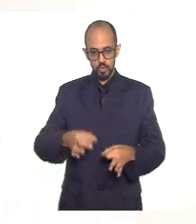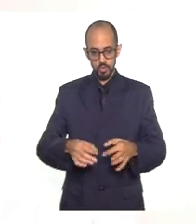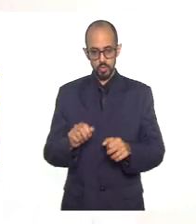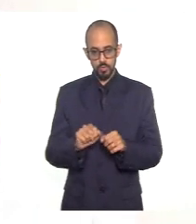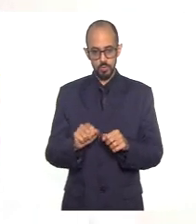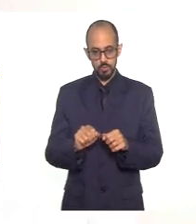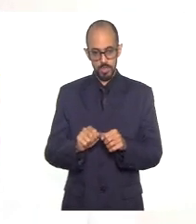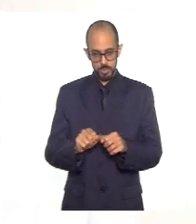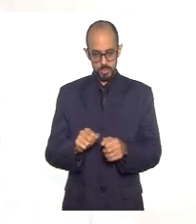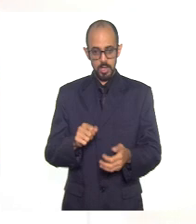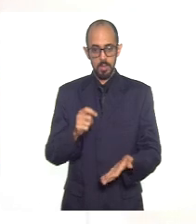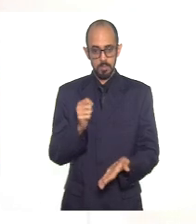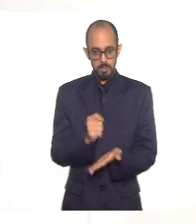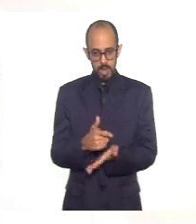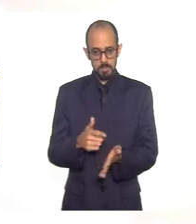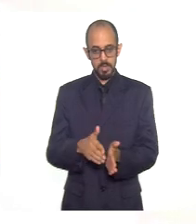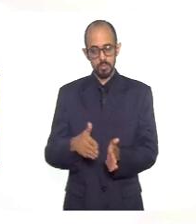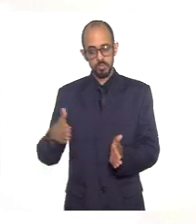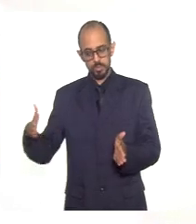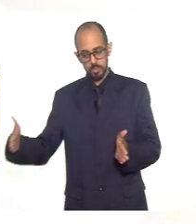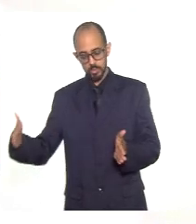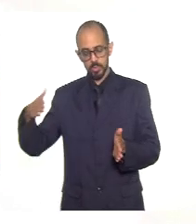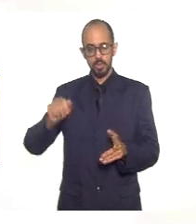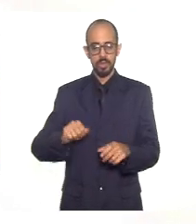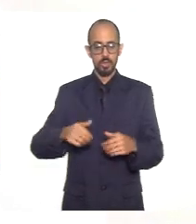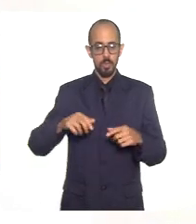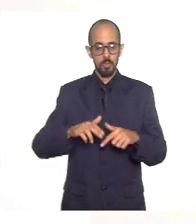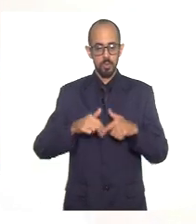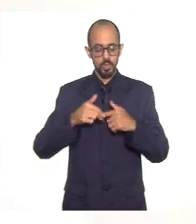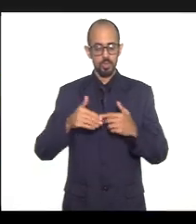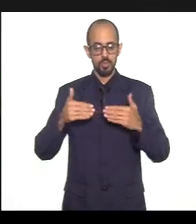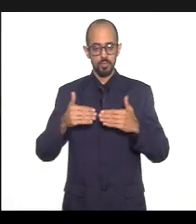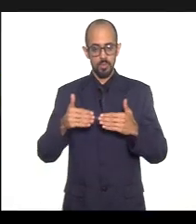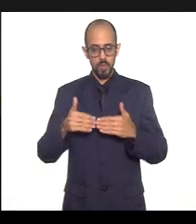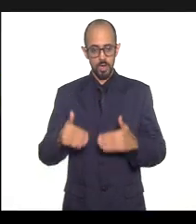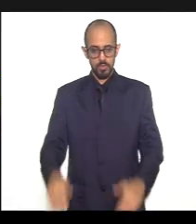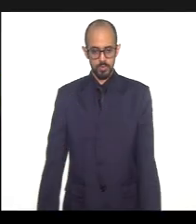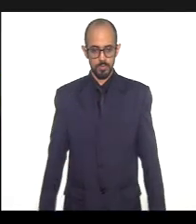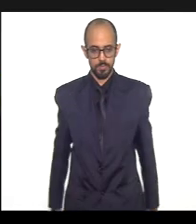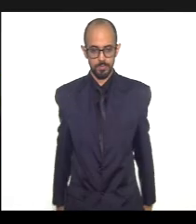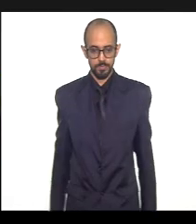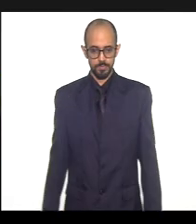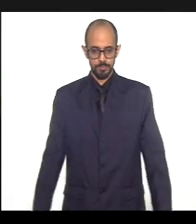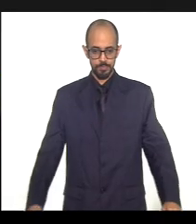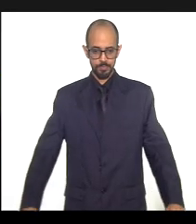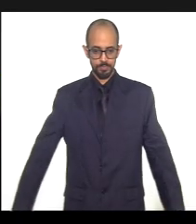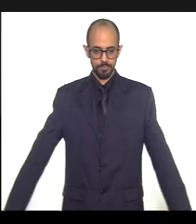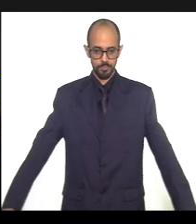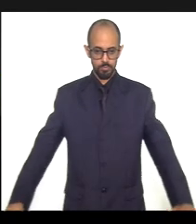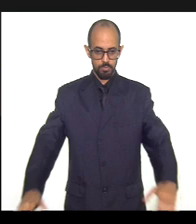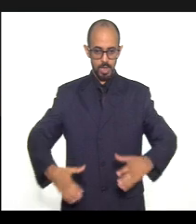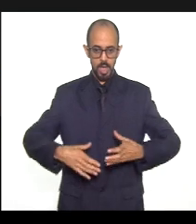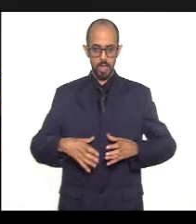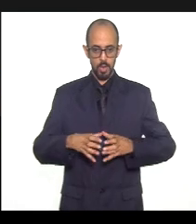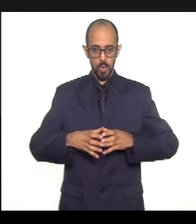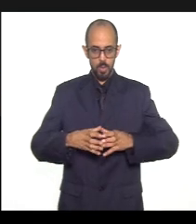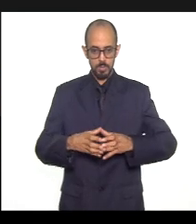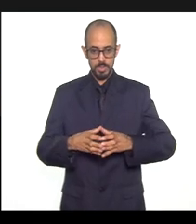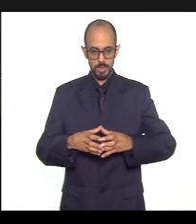do programa. Portanto, no mérito, o parecer é favorável. Pela Comissão de Orçamento,